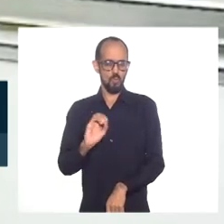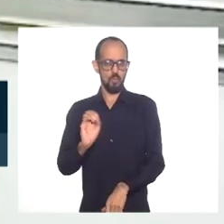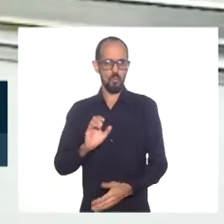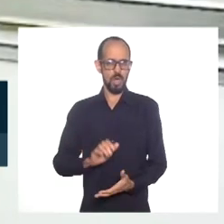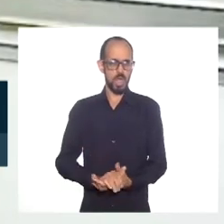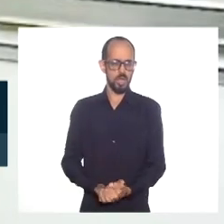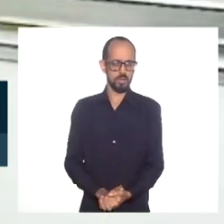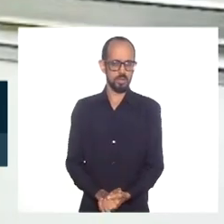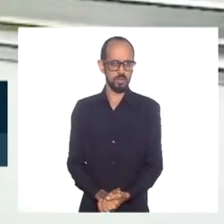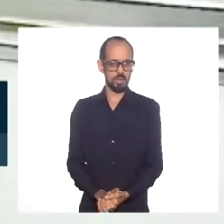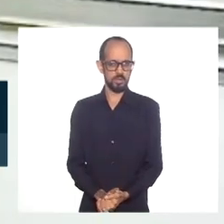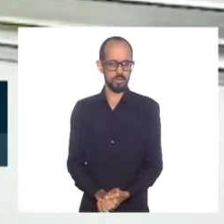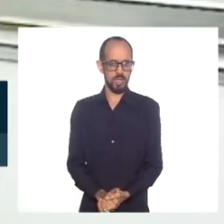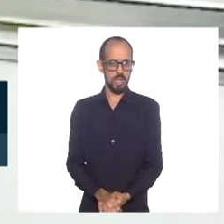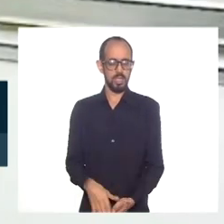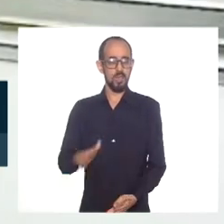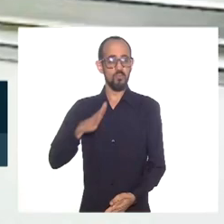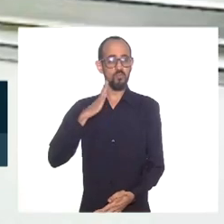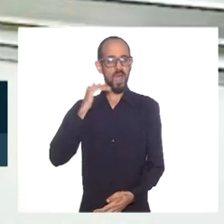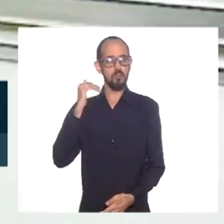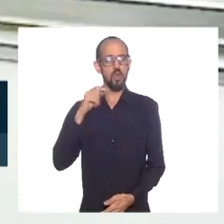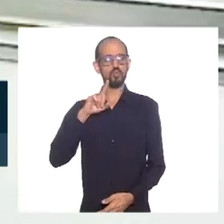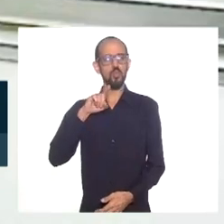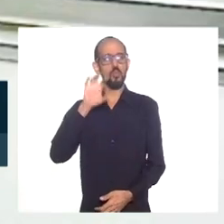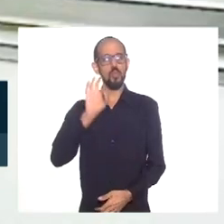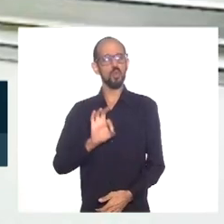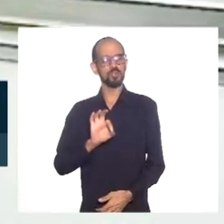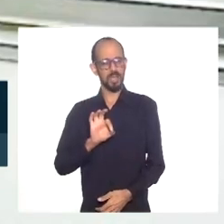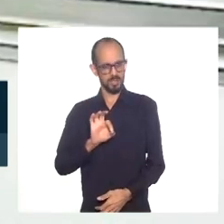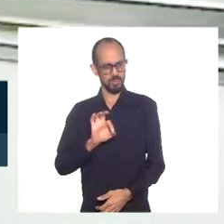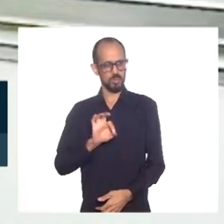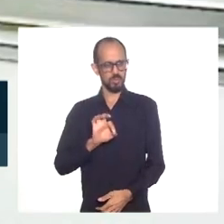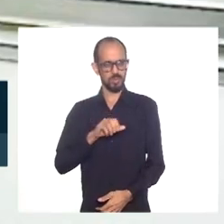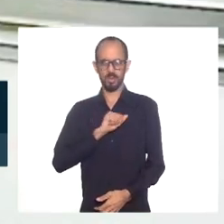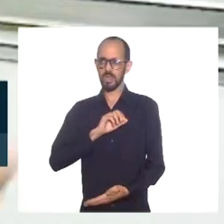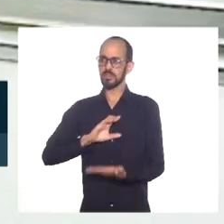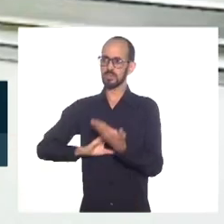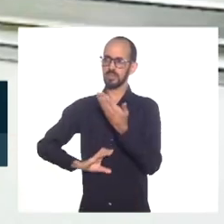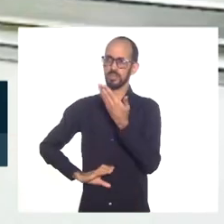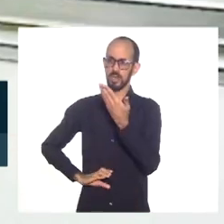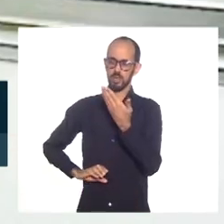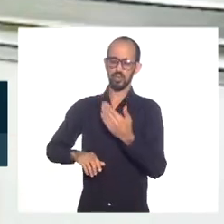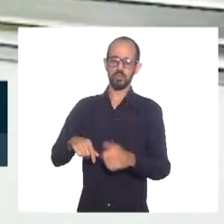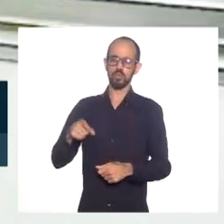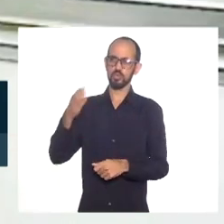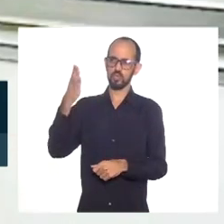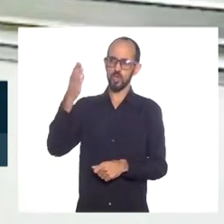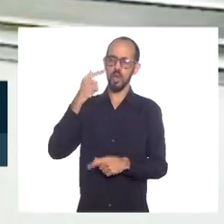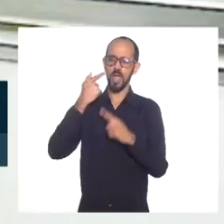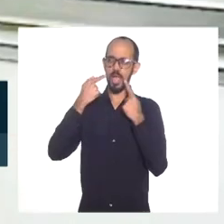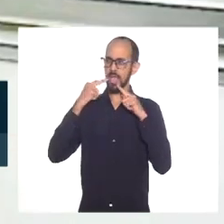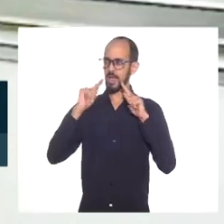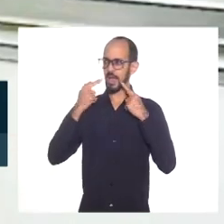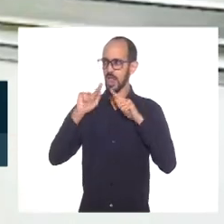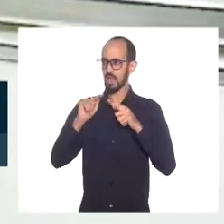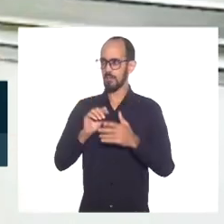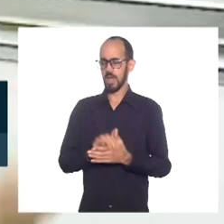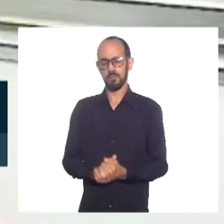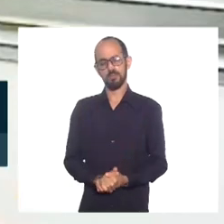sequer influencia aquele famoso 1%, deputado Adécio, que o senhor tanto reclama, né,